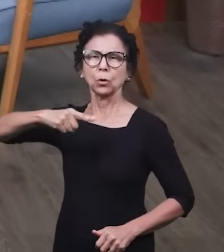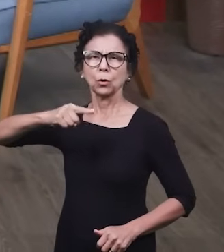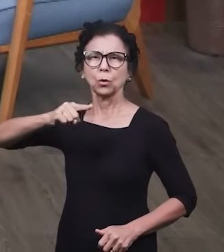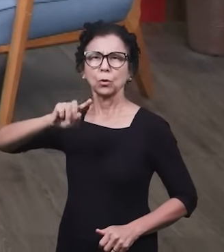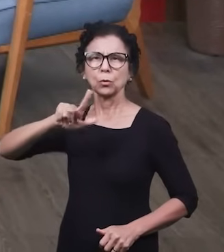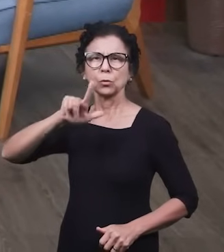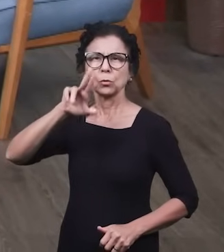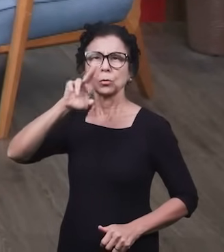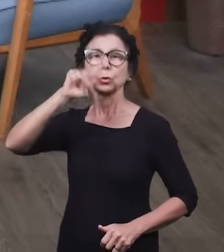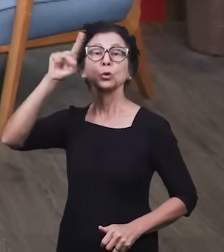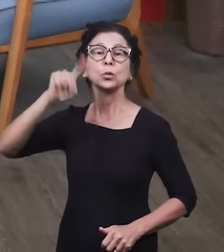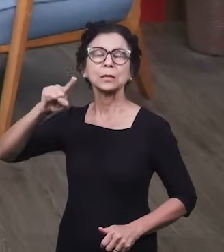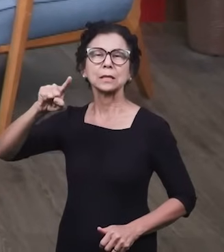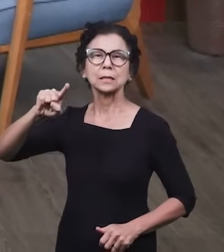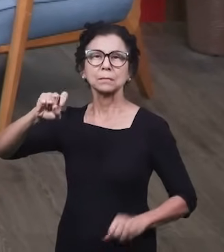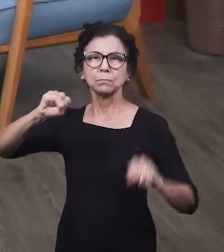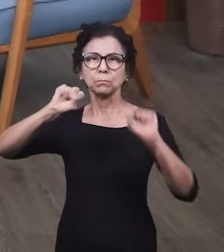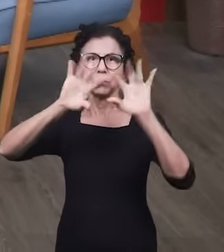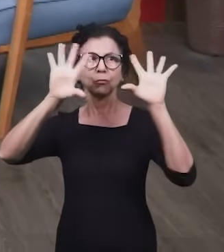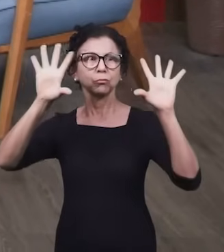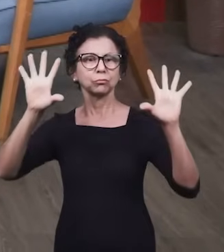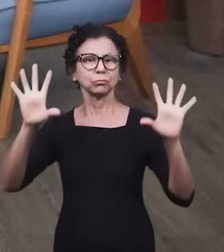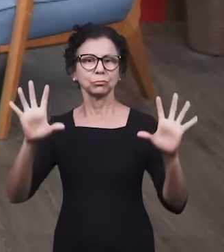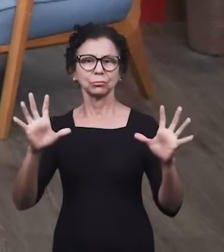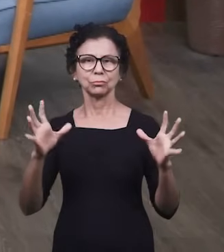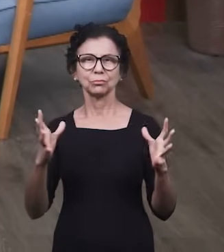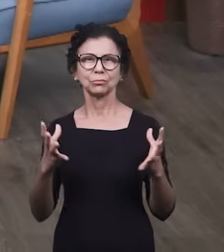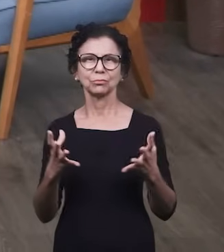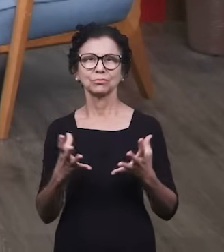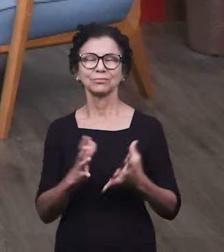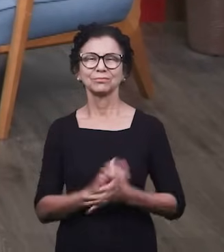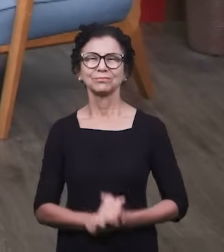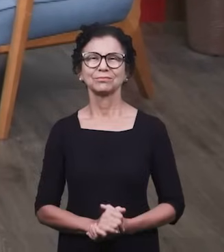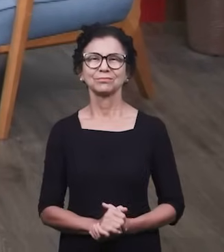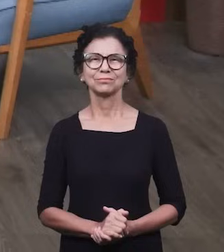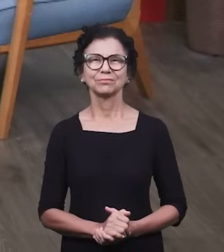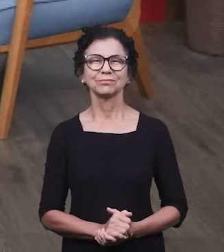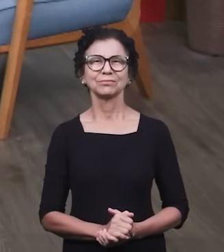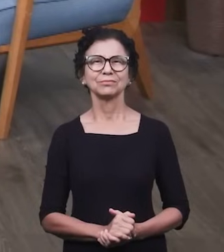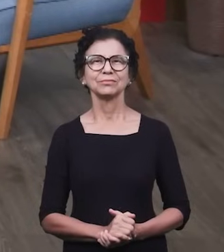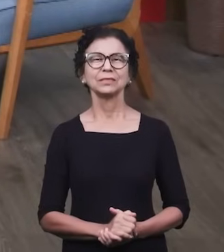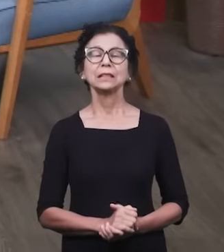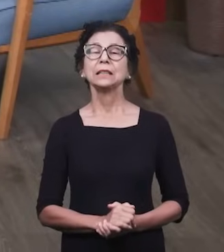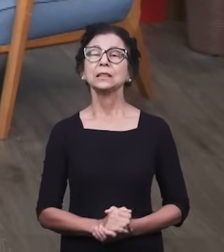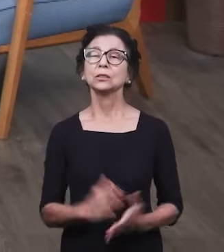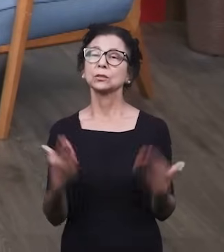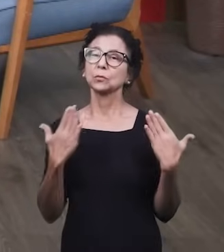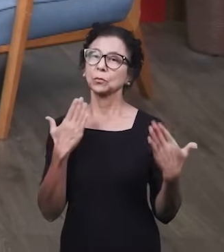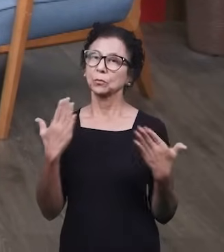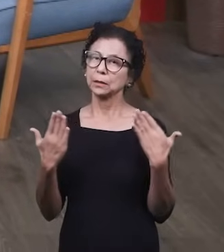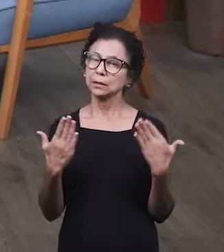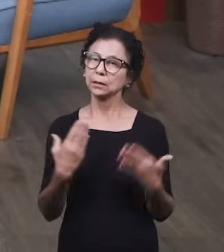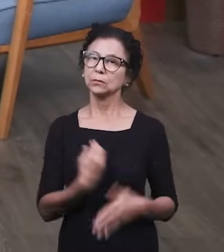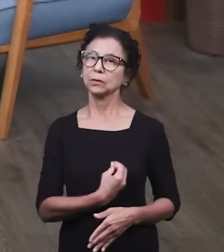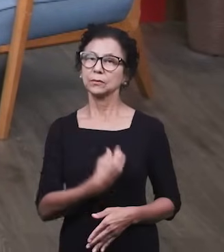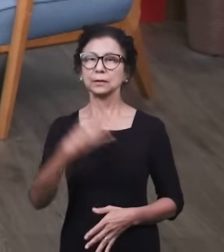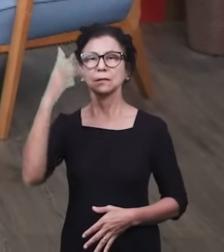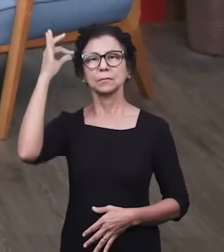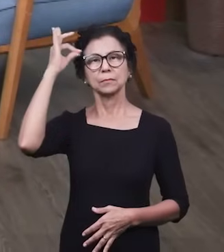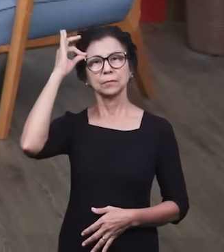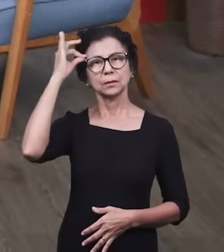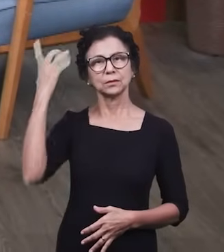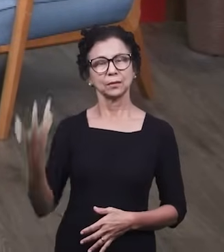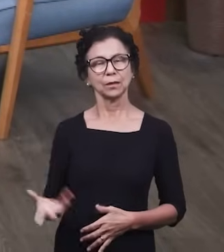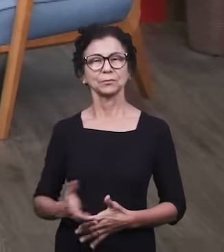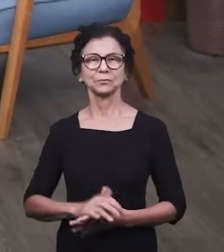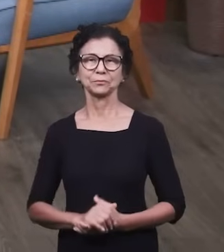Agora, o maravilhoso é quando a gente traz, e é o que nós estamos fazendo aqui, traz isso para a experiência espiritual.